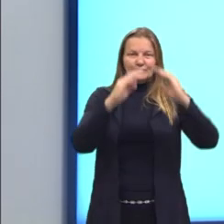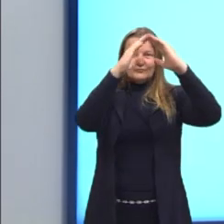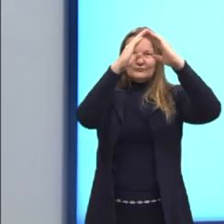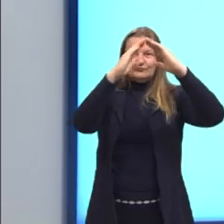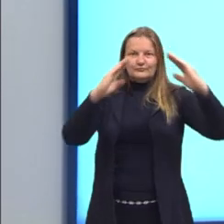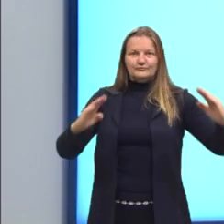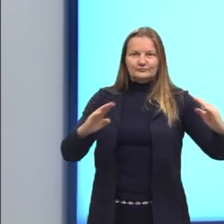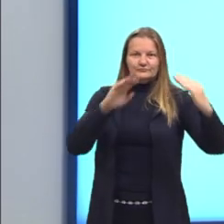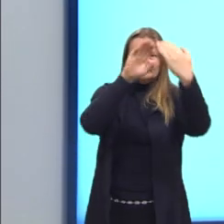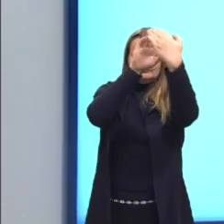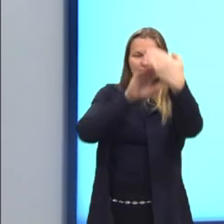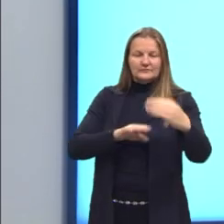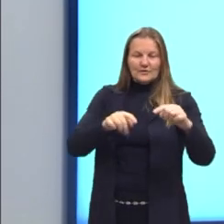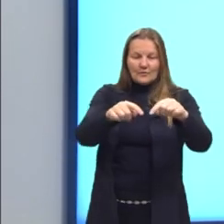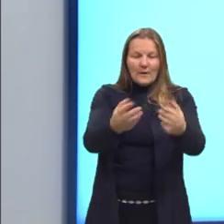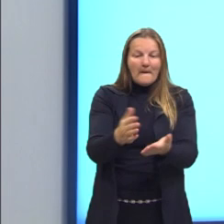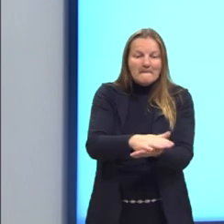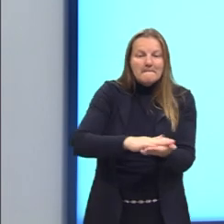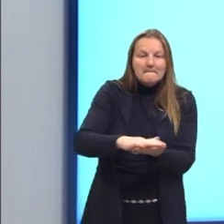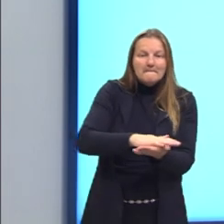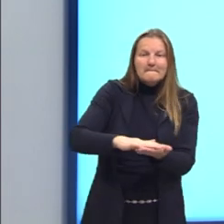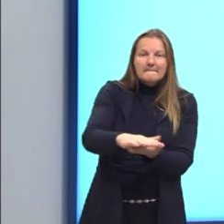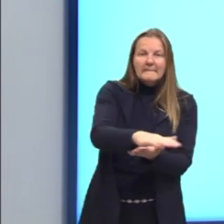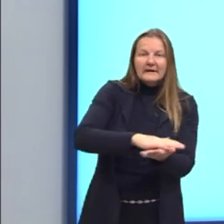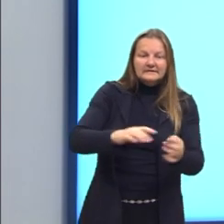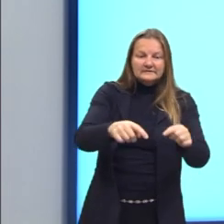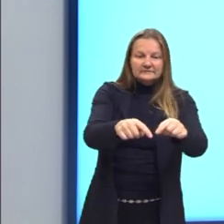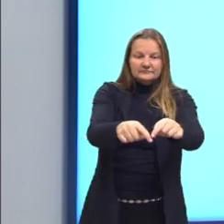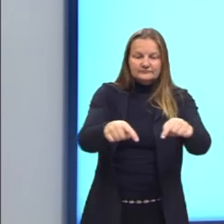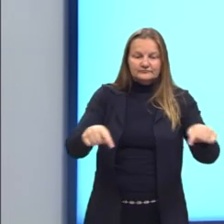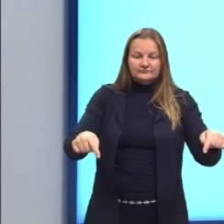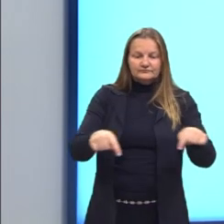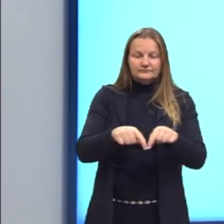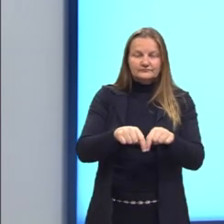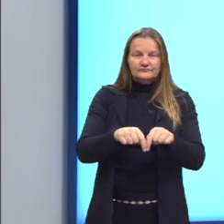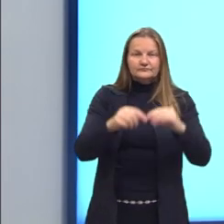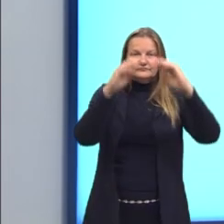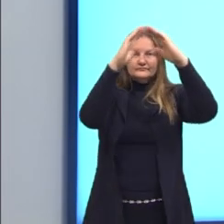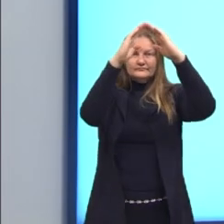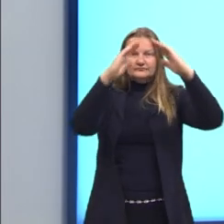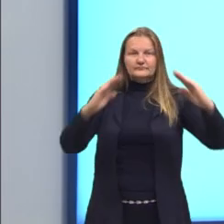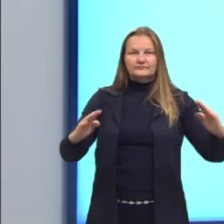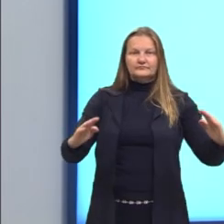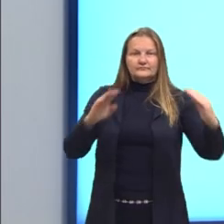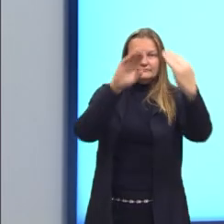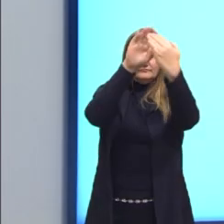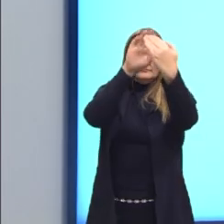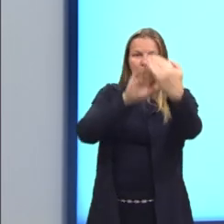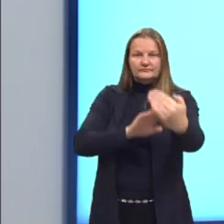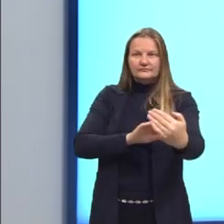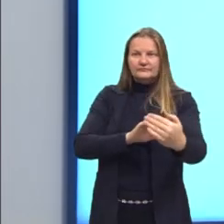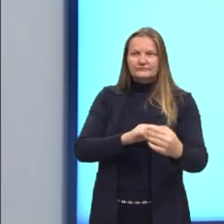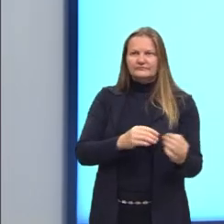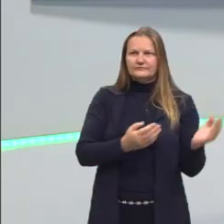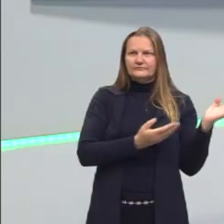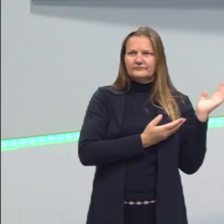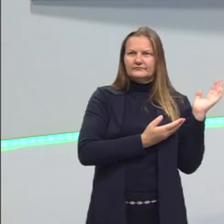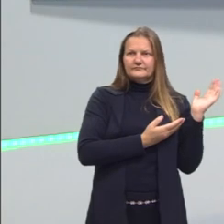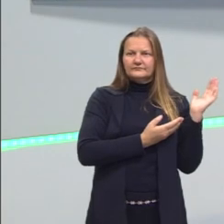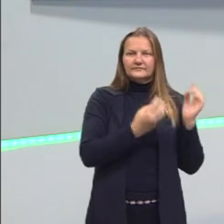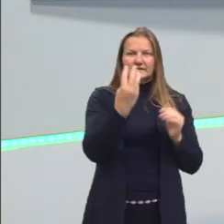à base com formato triangular e como a base tem três arestas nós temos três faces